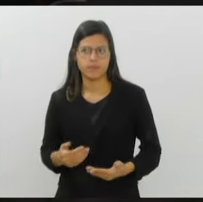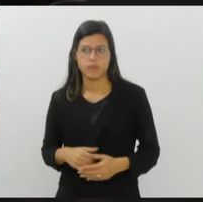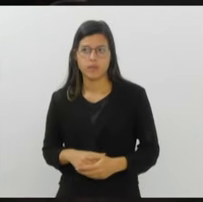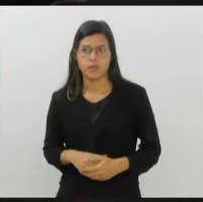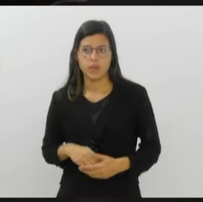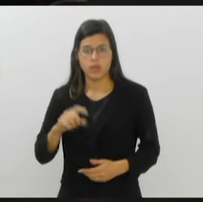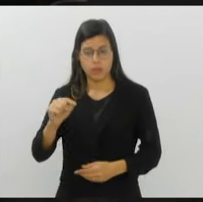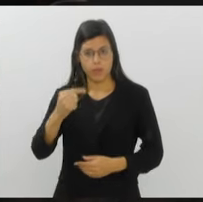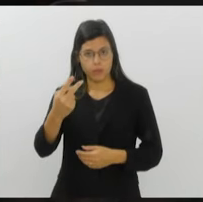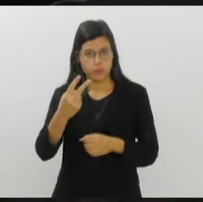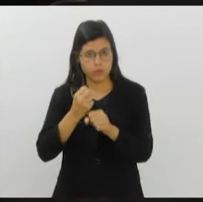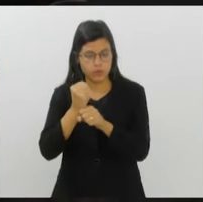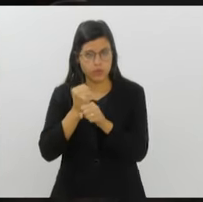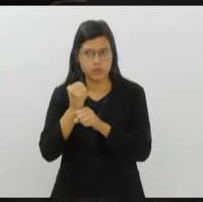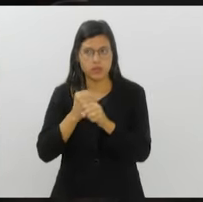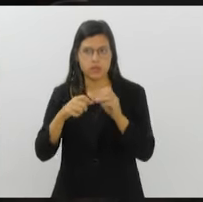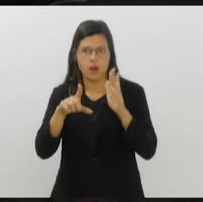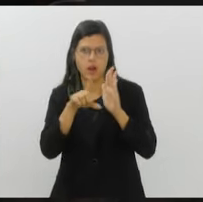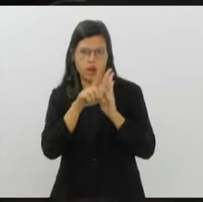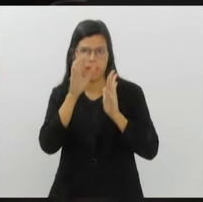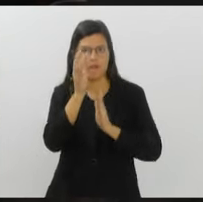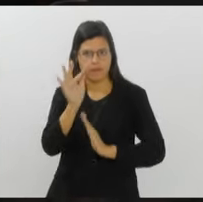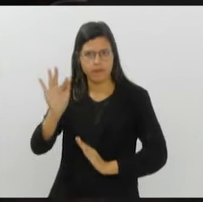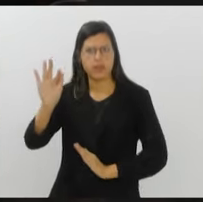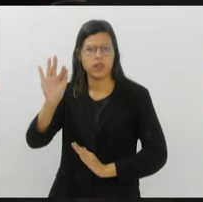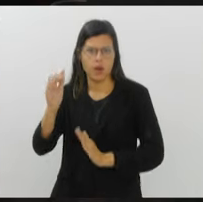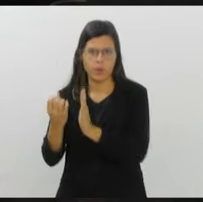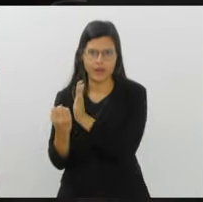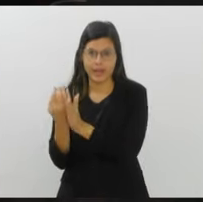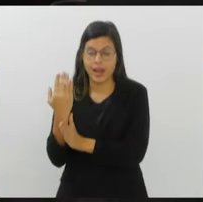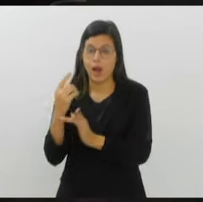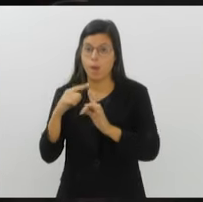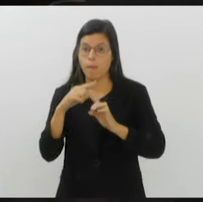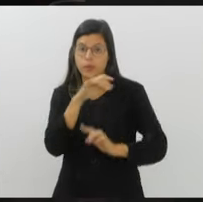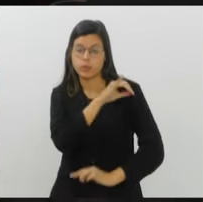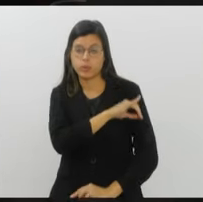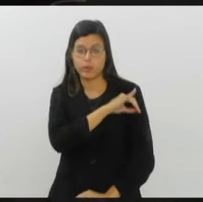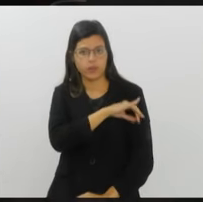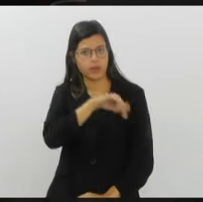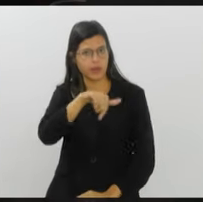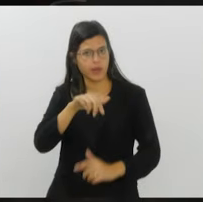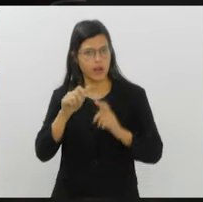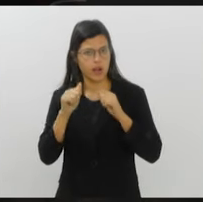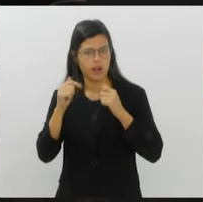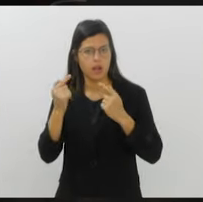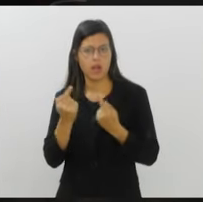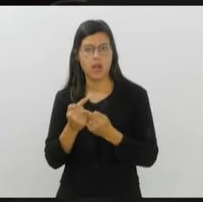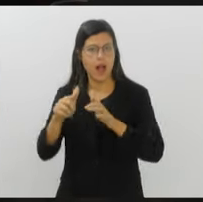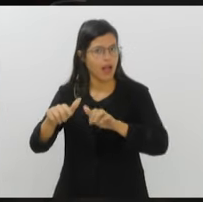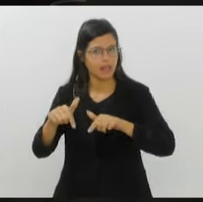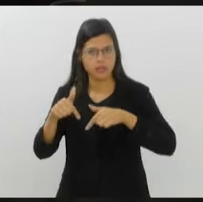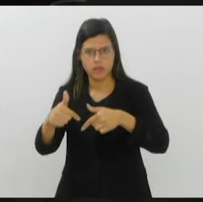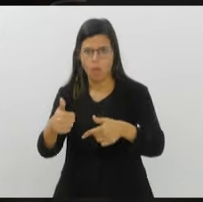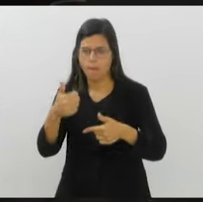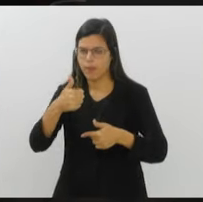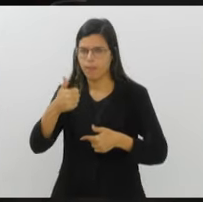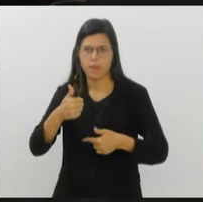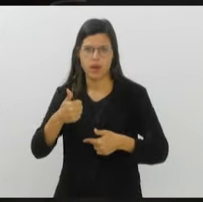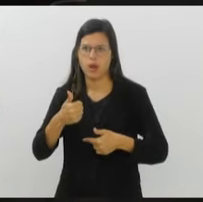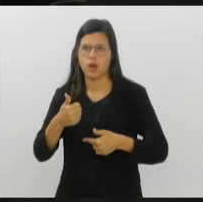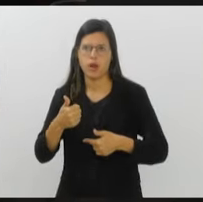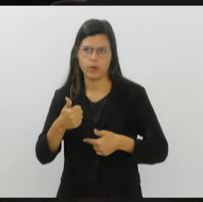Logo depois de 2 anos veio a lei federal. Mas o Rio de Janeiro, essa casa, tomou atitude primeiro que qualquer